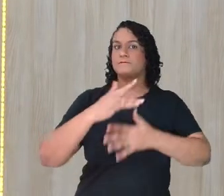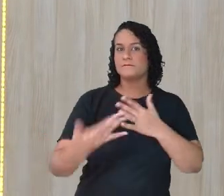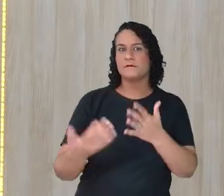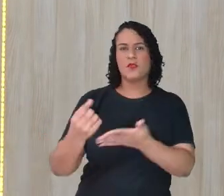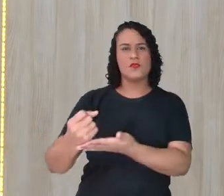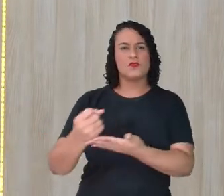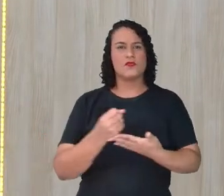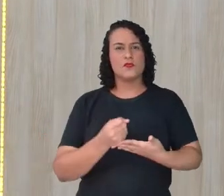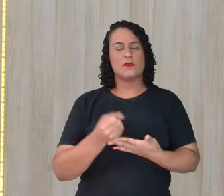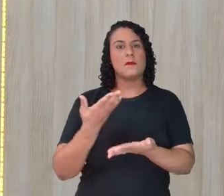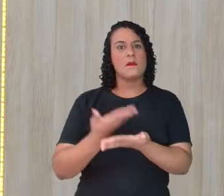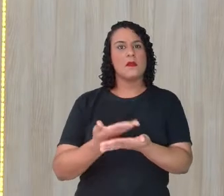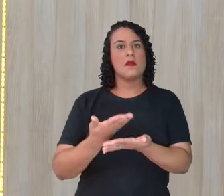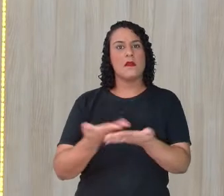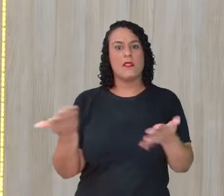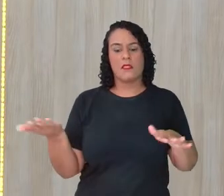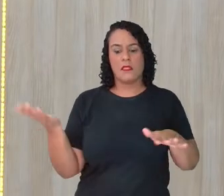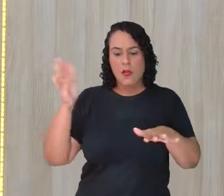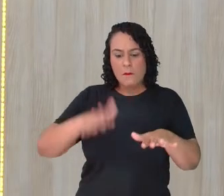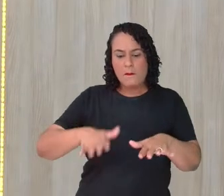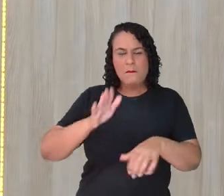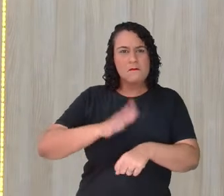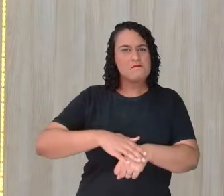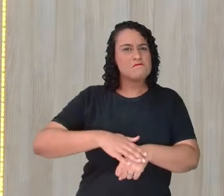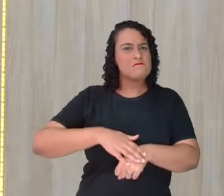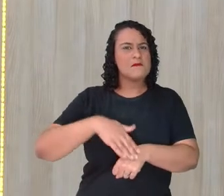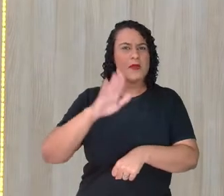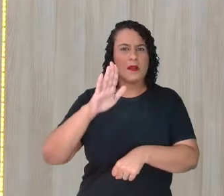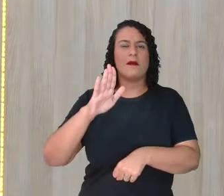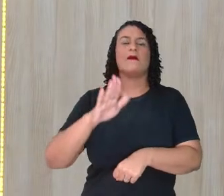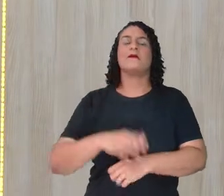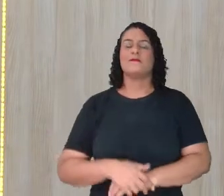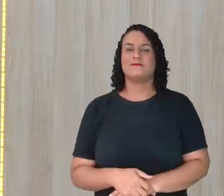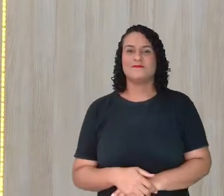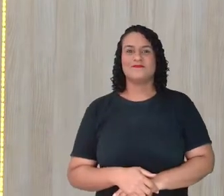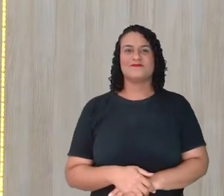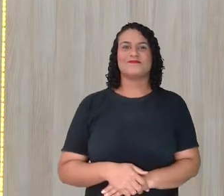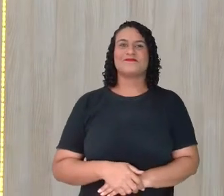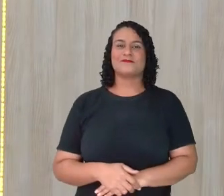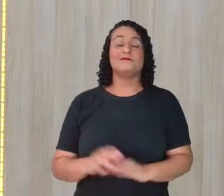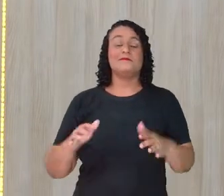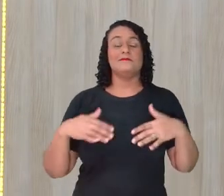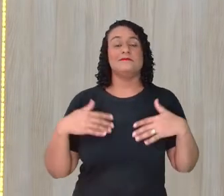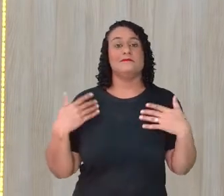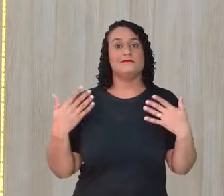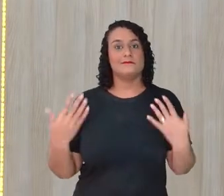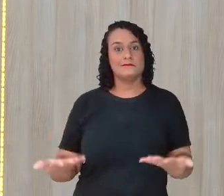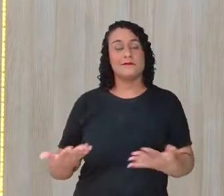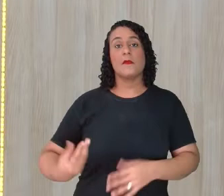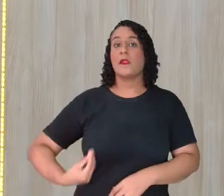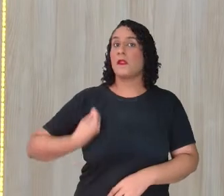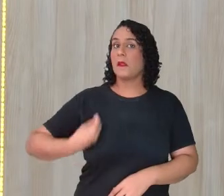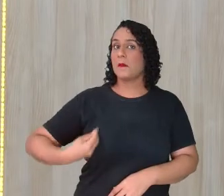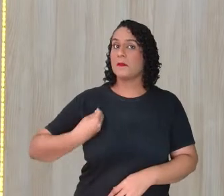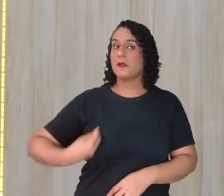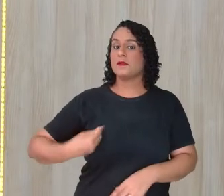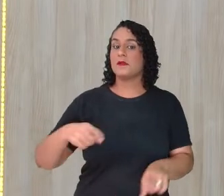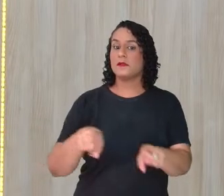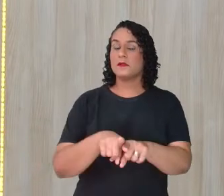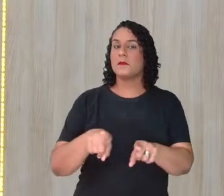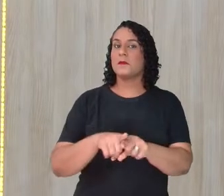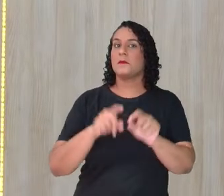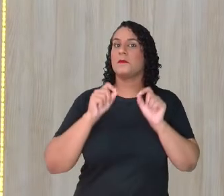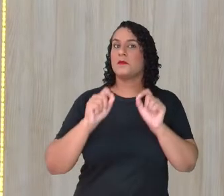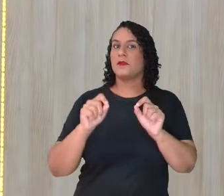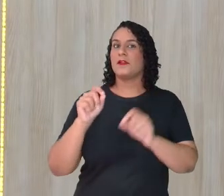ajudam para que nossas aulas se tornem mais acessíveis para todos e todas, ok? E contamos hoje também com a ajuda